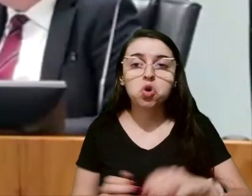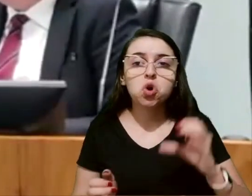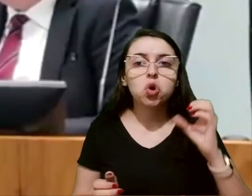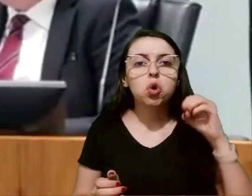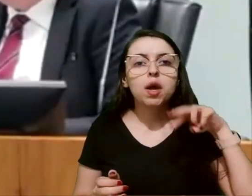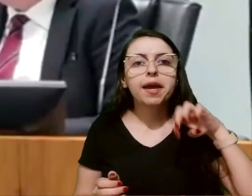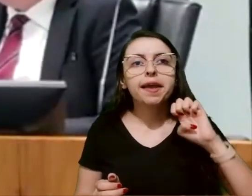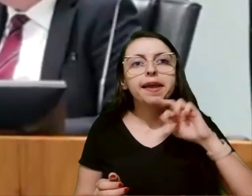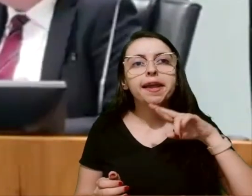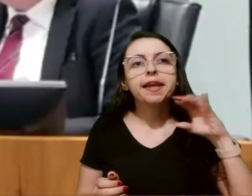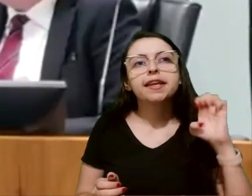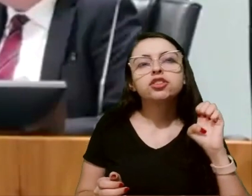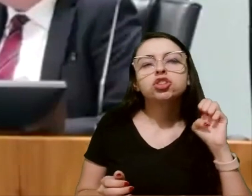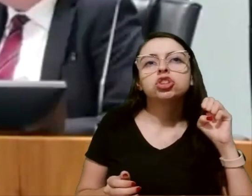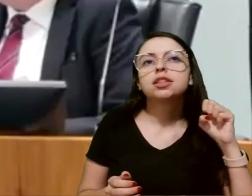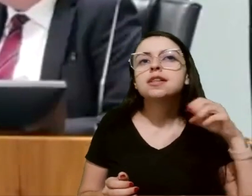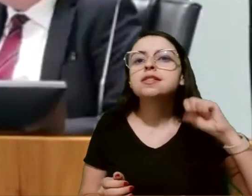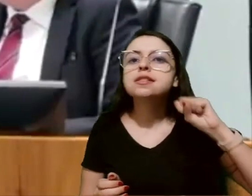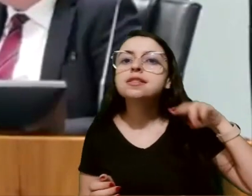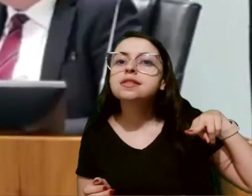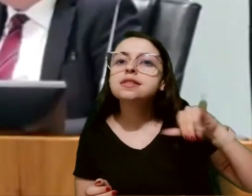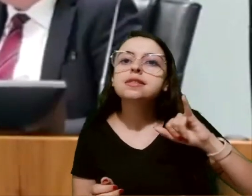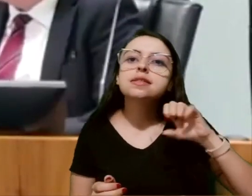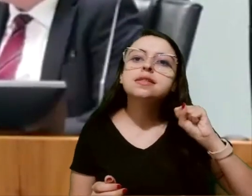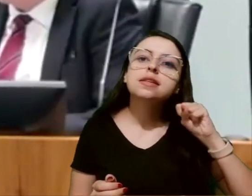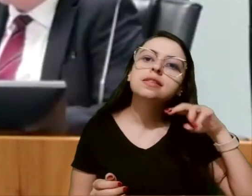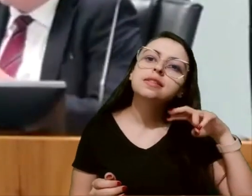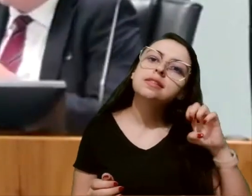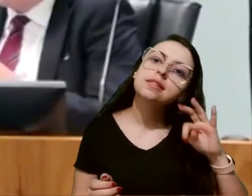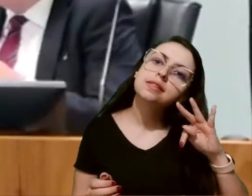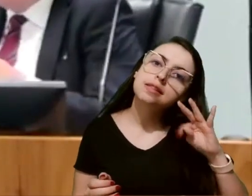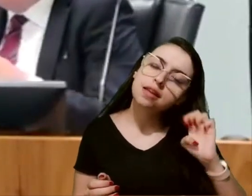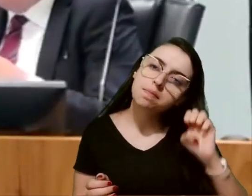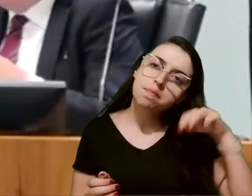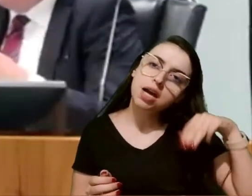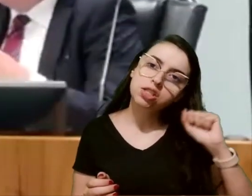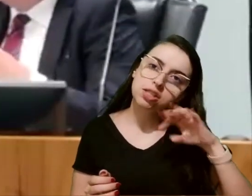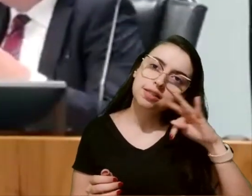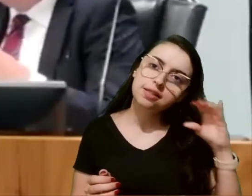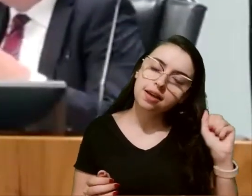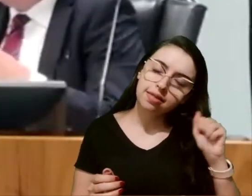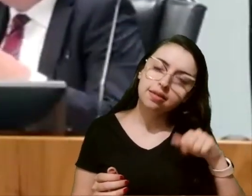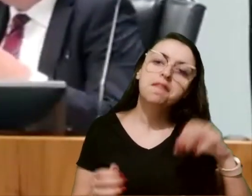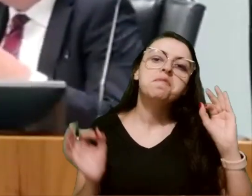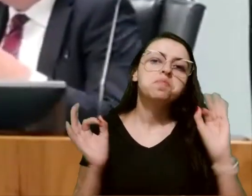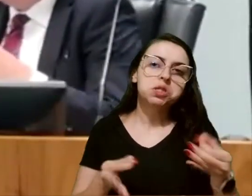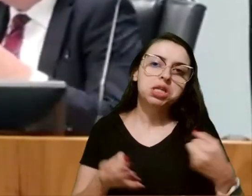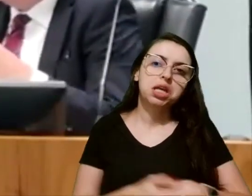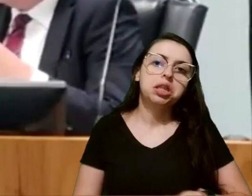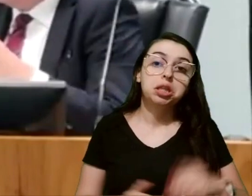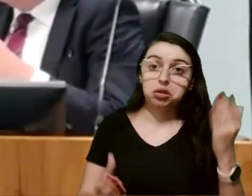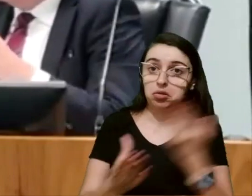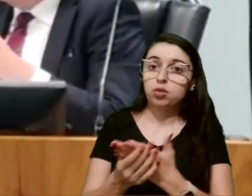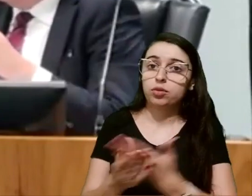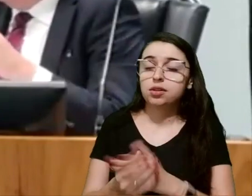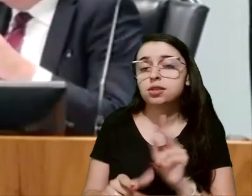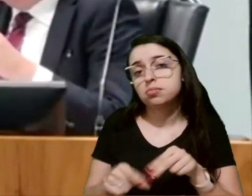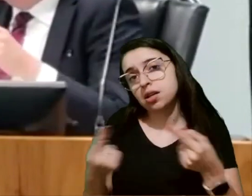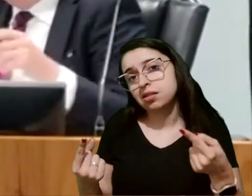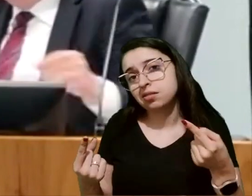coerente, sistemática, válida daquele problema, só que tem outras que não estão sendo consideradas.